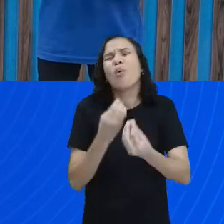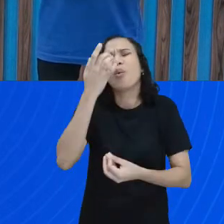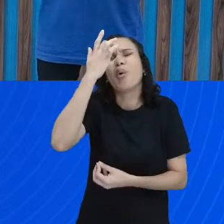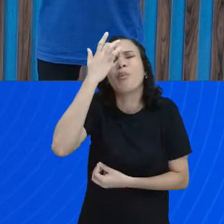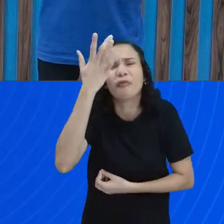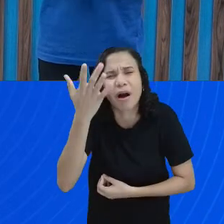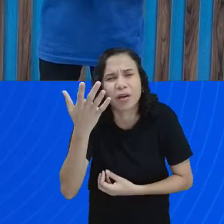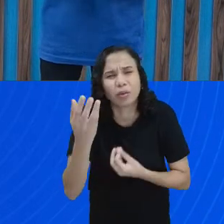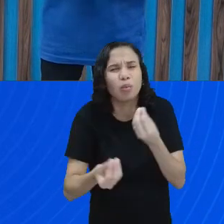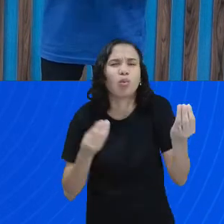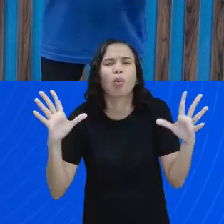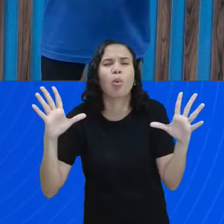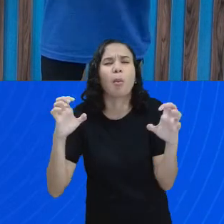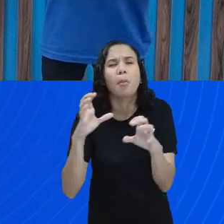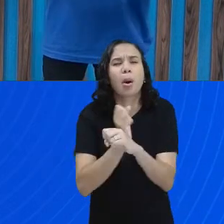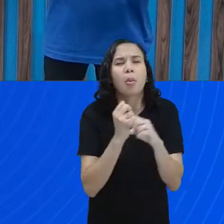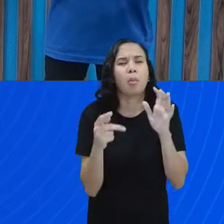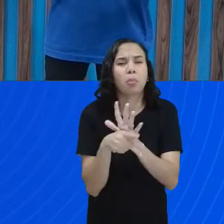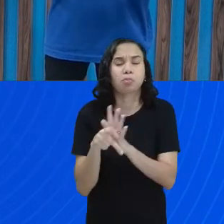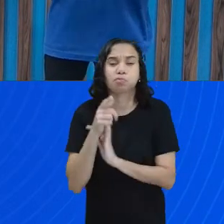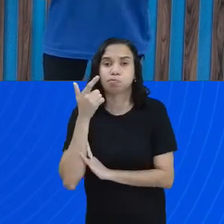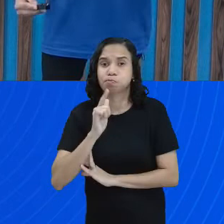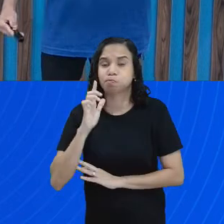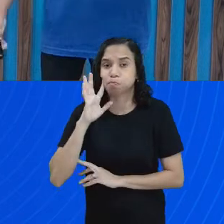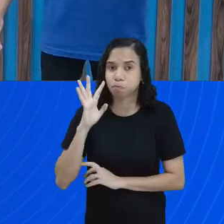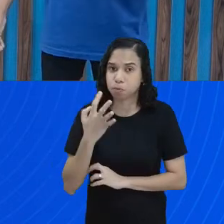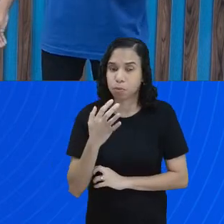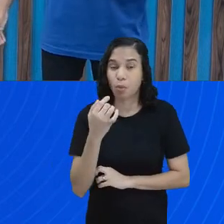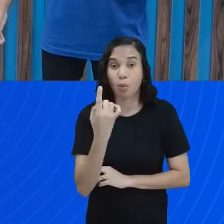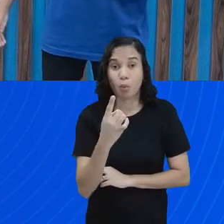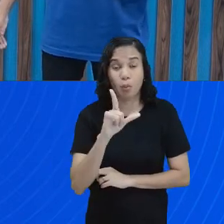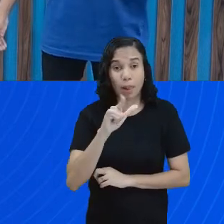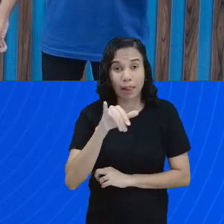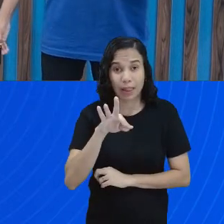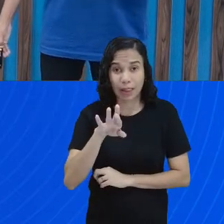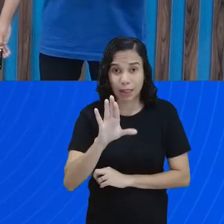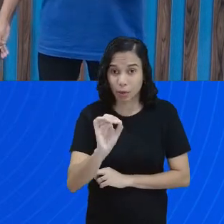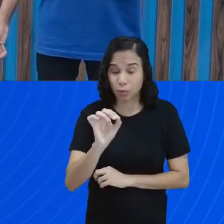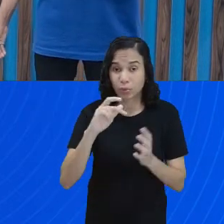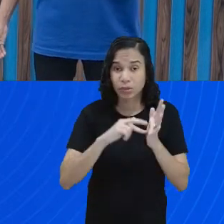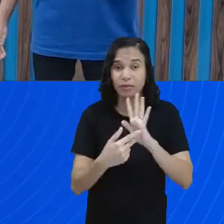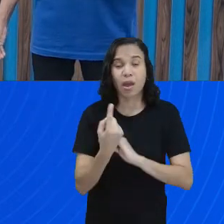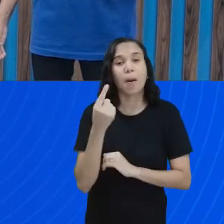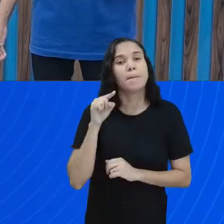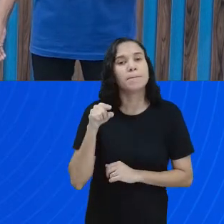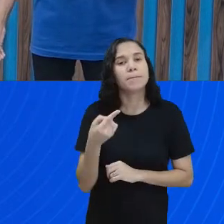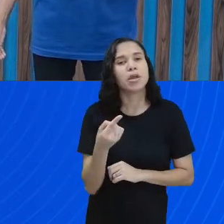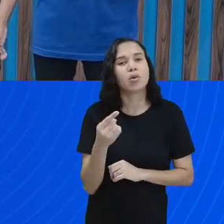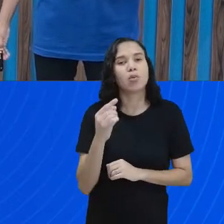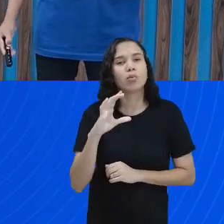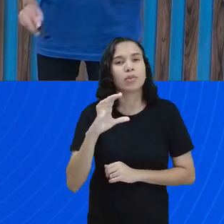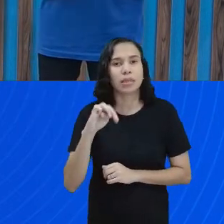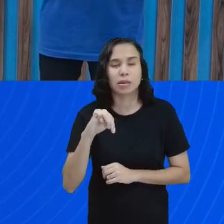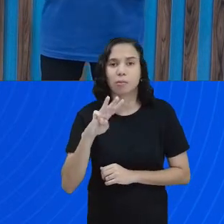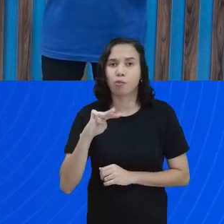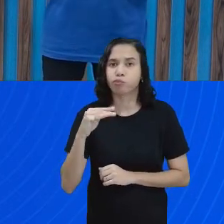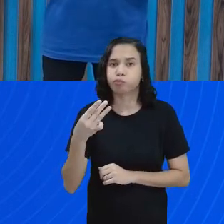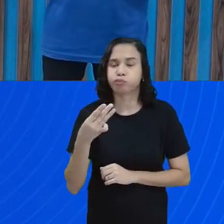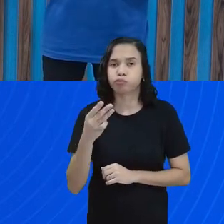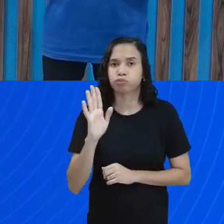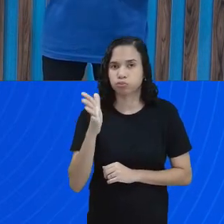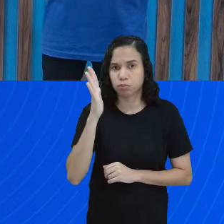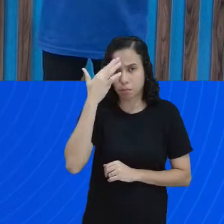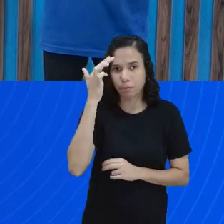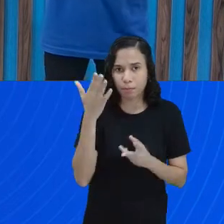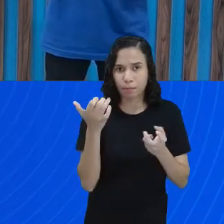eu faço uma continha que eu desenvolvo logo isso? 1 litro é 1000 centímetros cúbicos. Pronto, você já